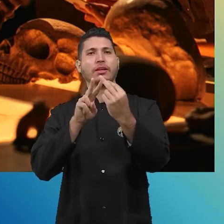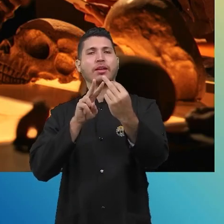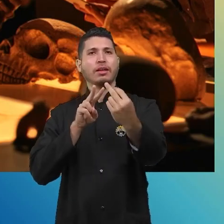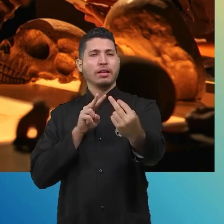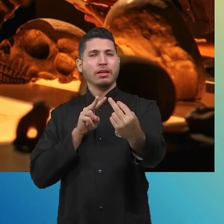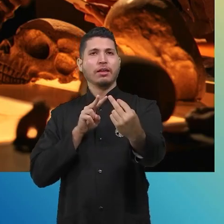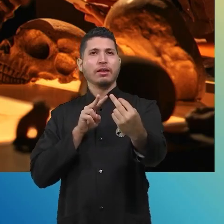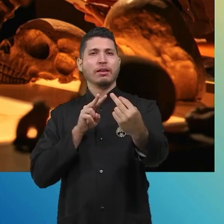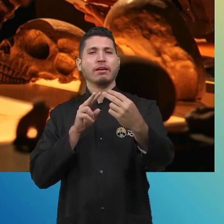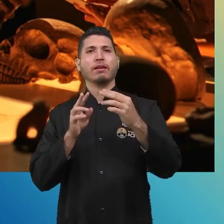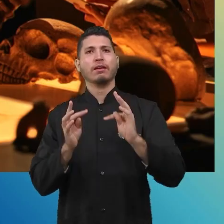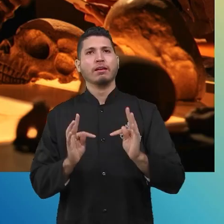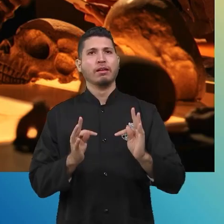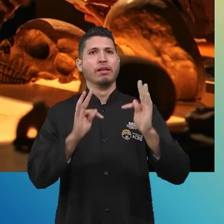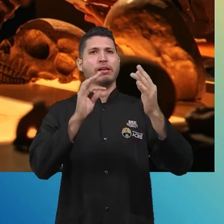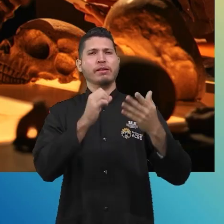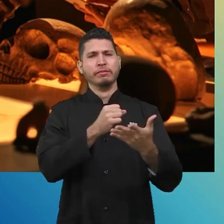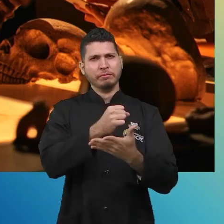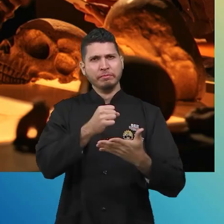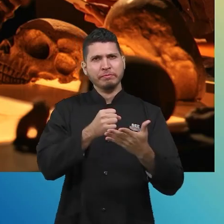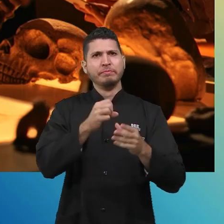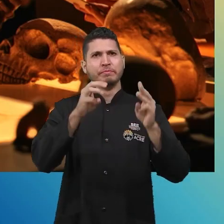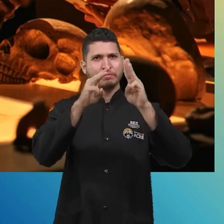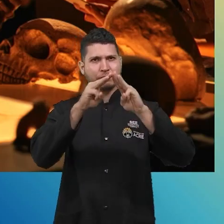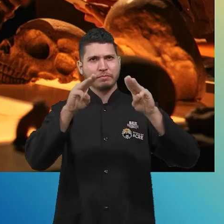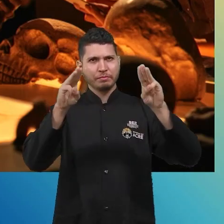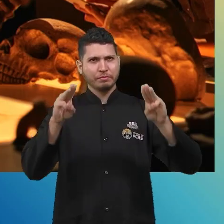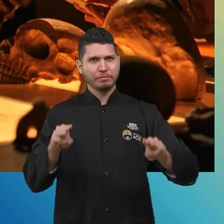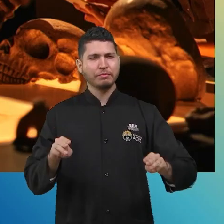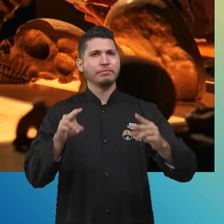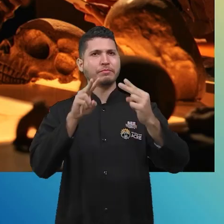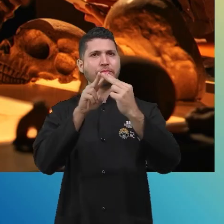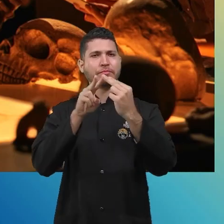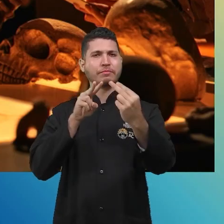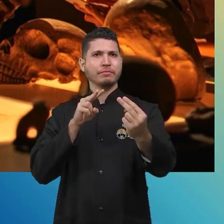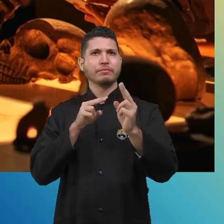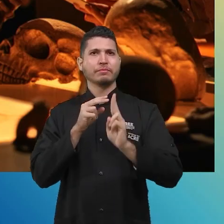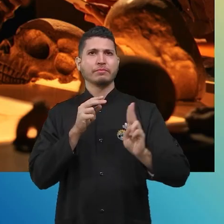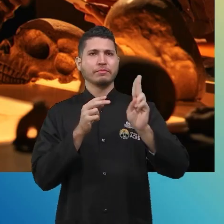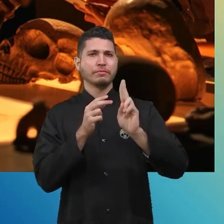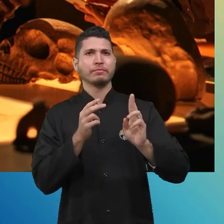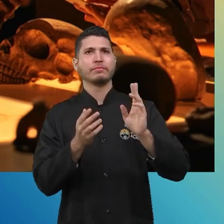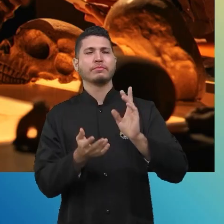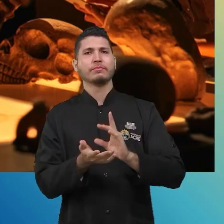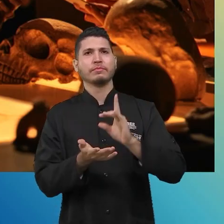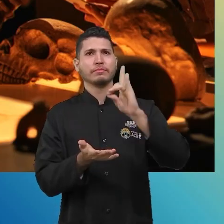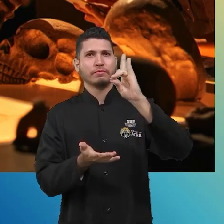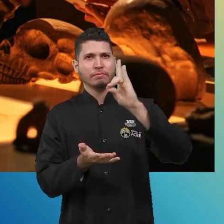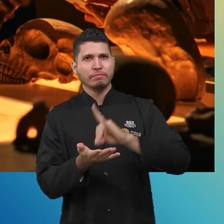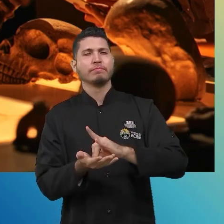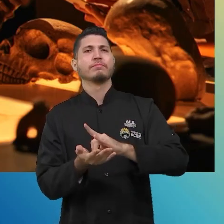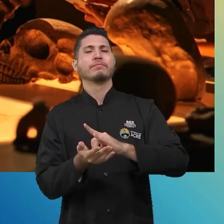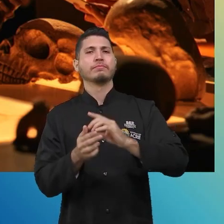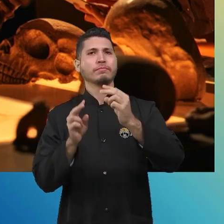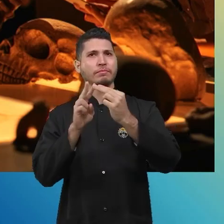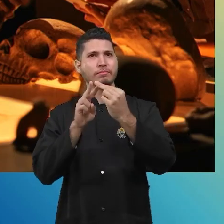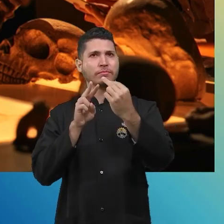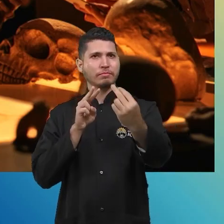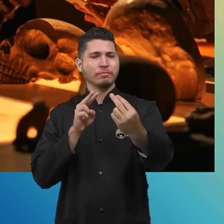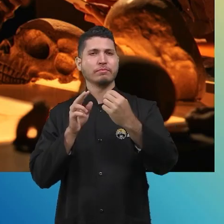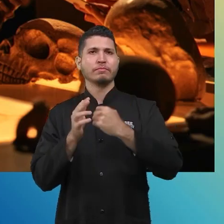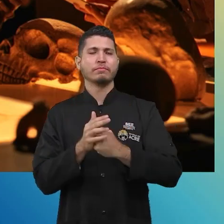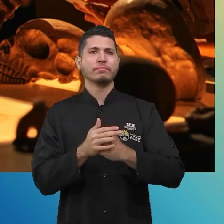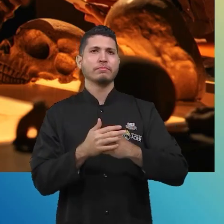grande motor dos museus virtuais. Então, com o uso da realidade virtual e da realidade aumentada,